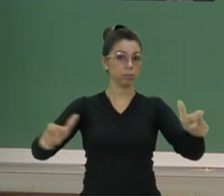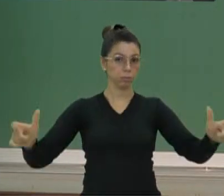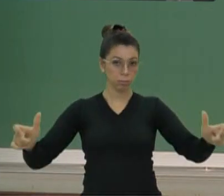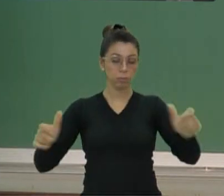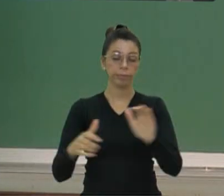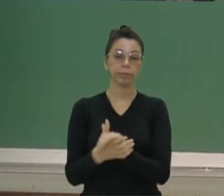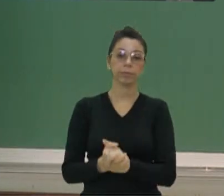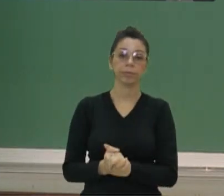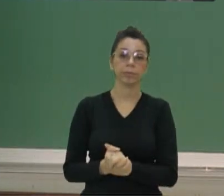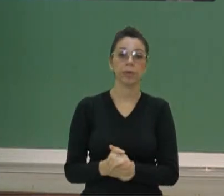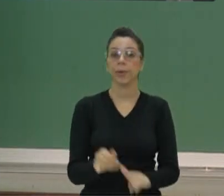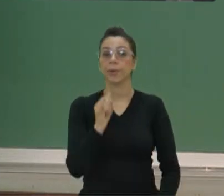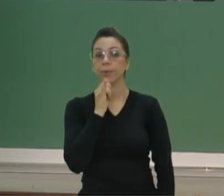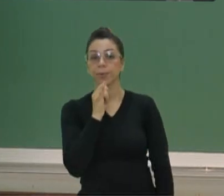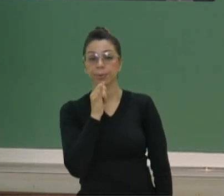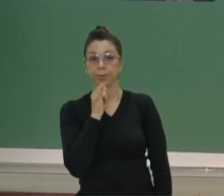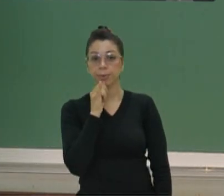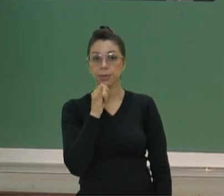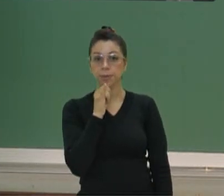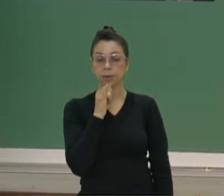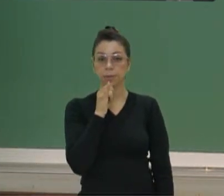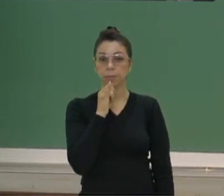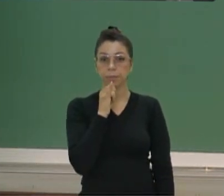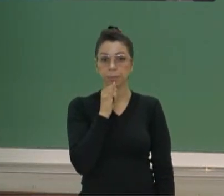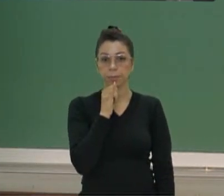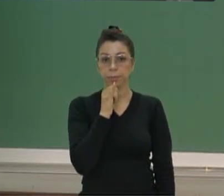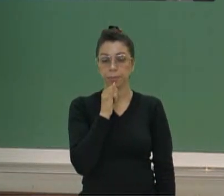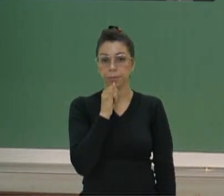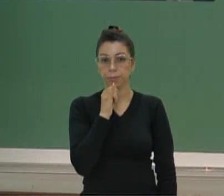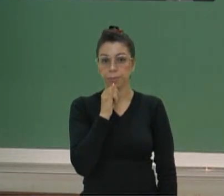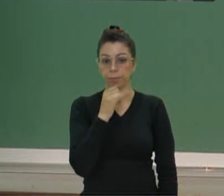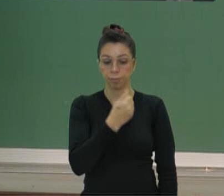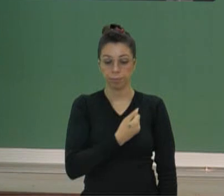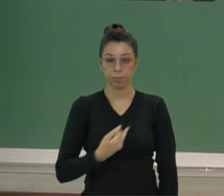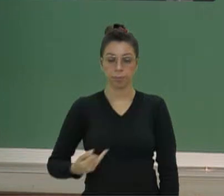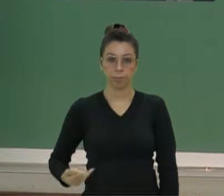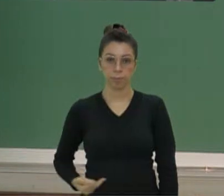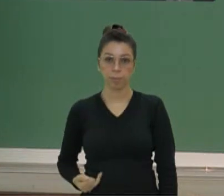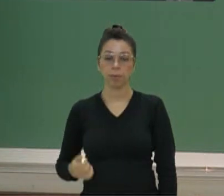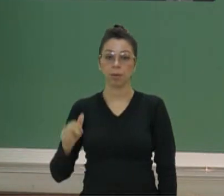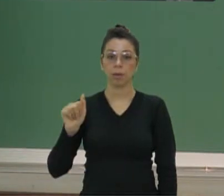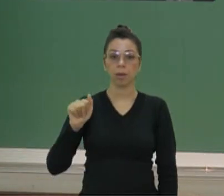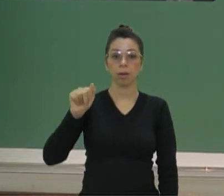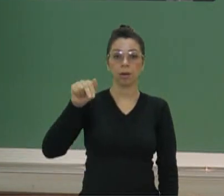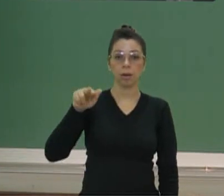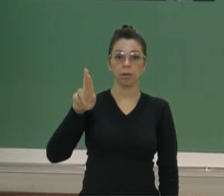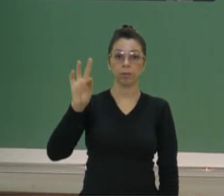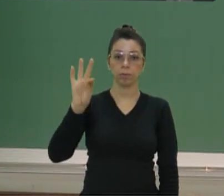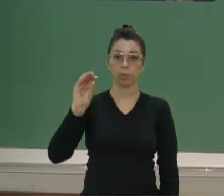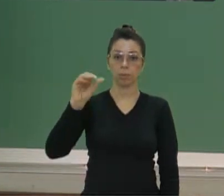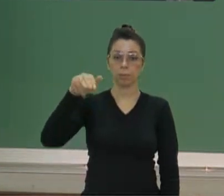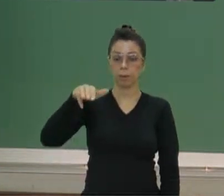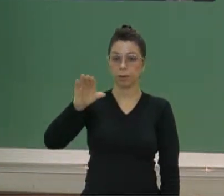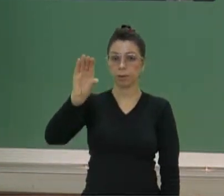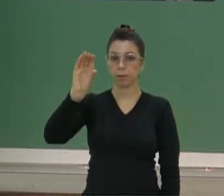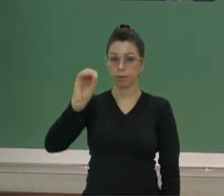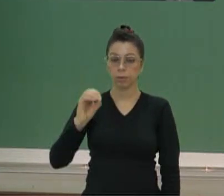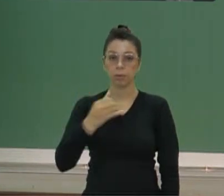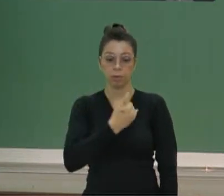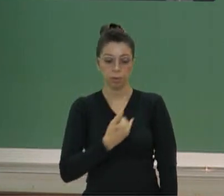gente deu o exemplo, naquele momento, por exemplo, do Império Otomano, nós demos o exemplo do